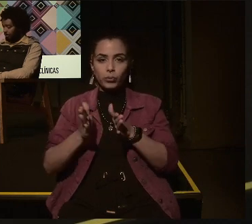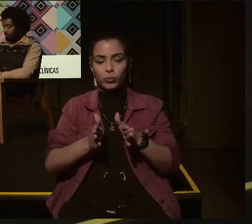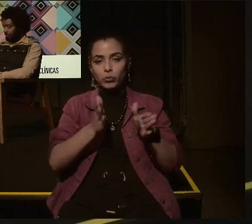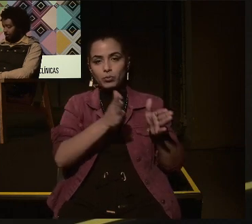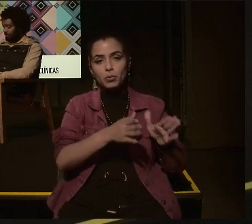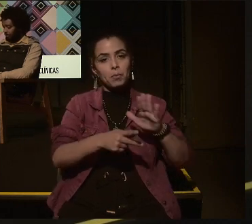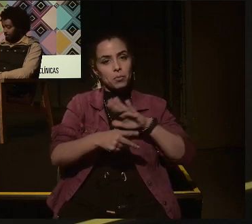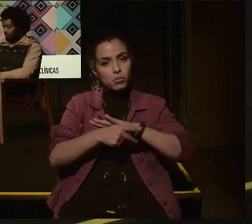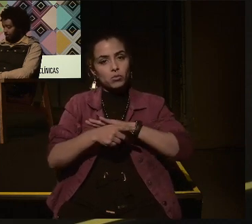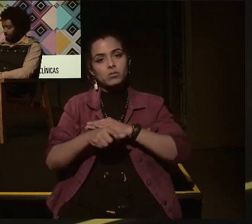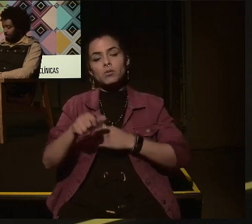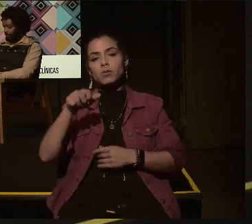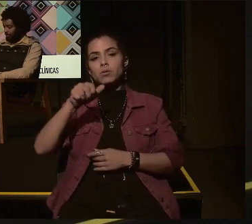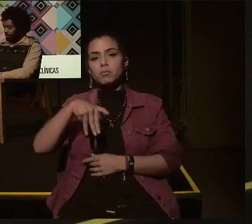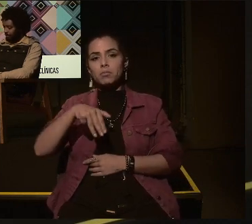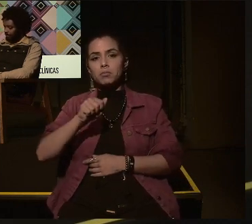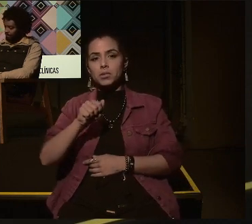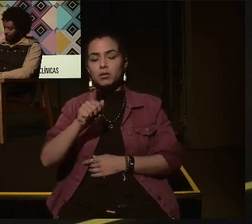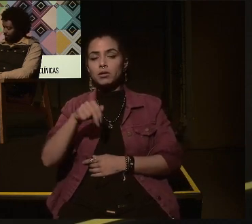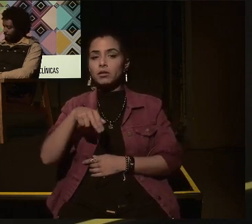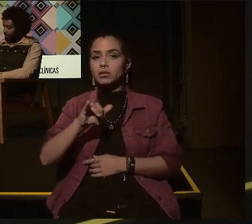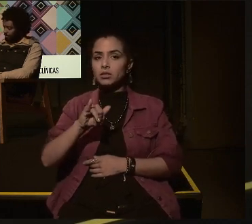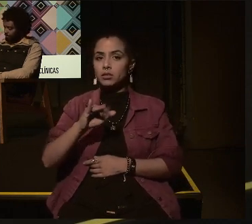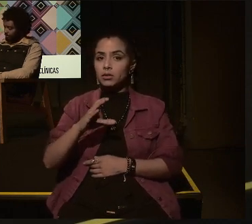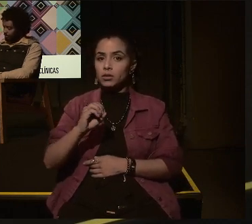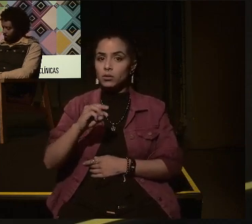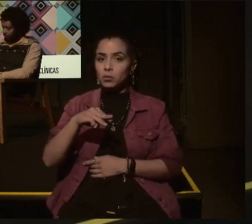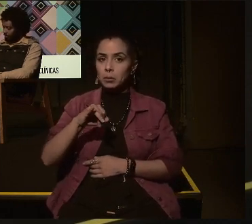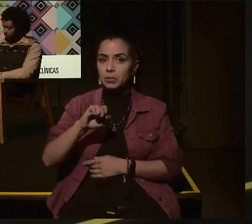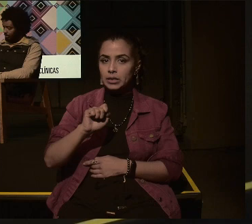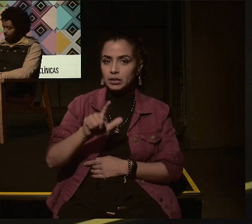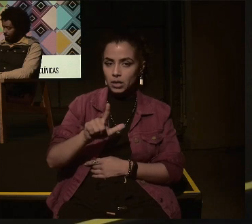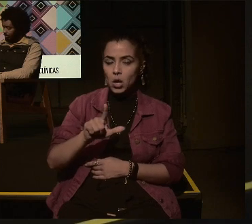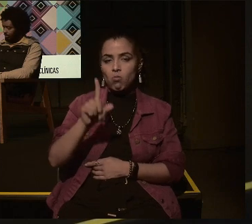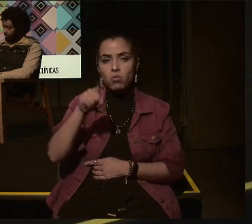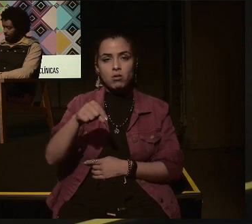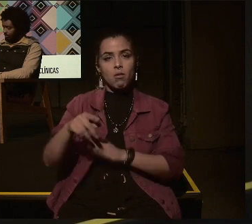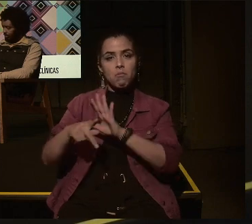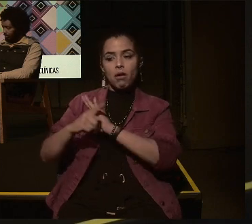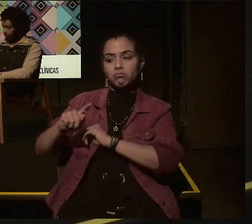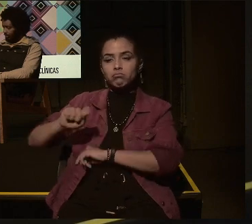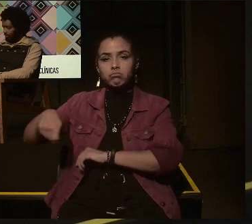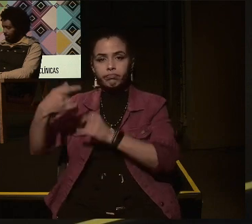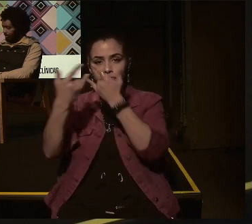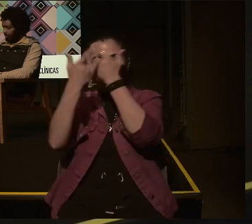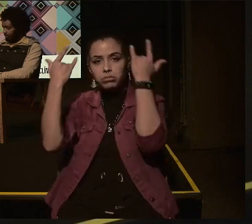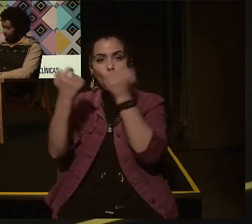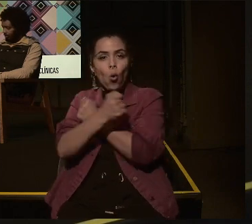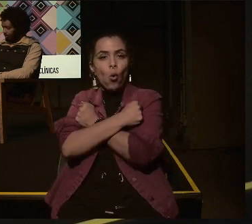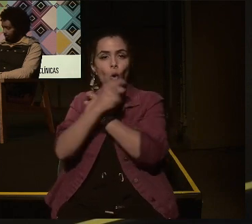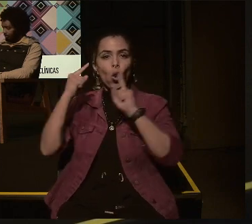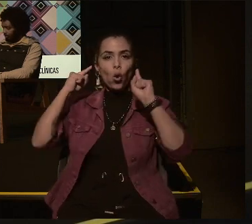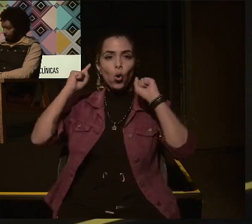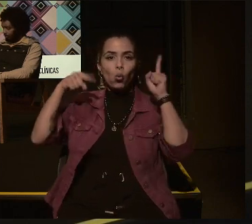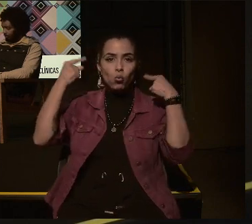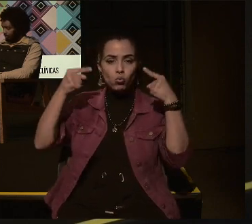Tá? E que ele impacta a subjetividade